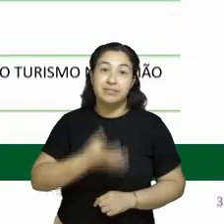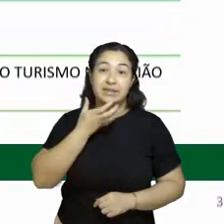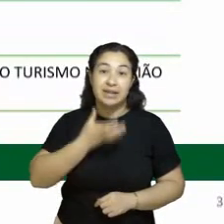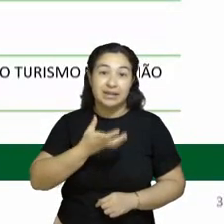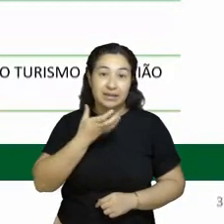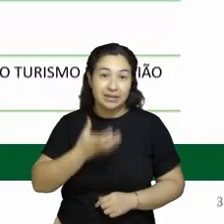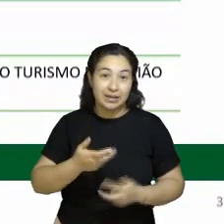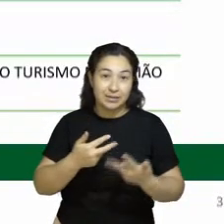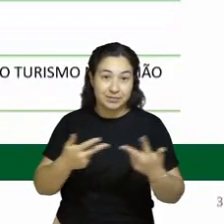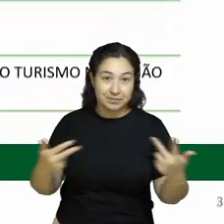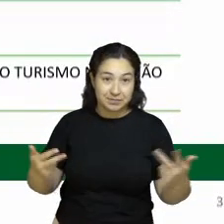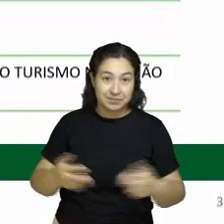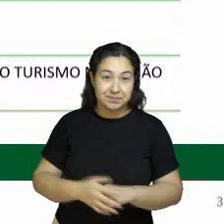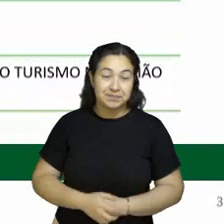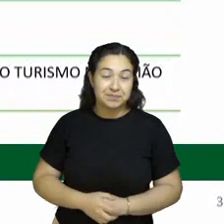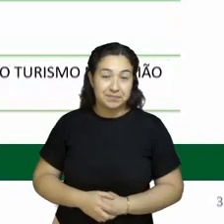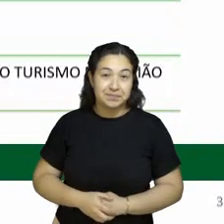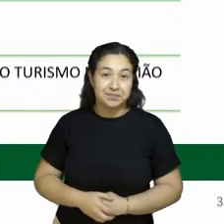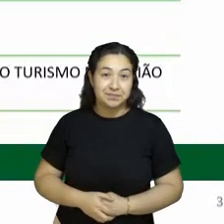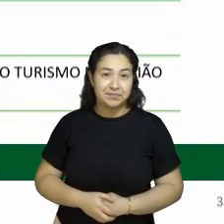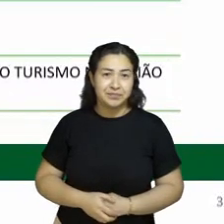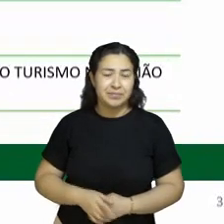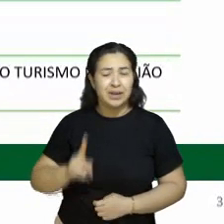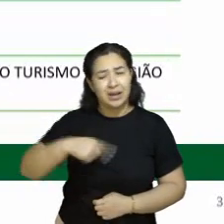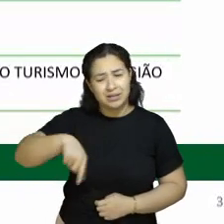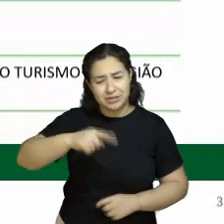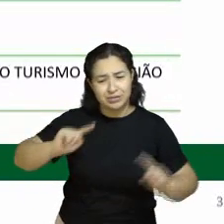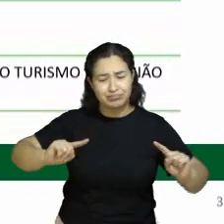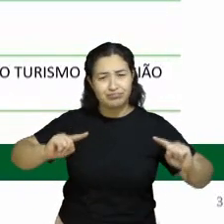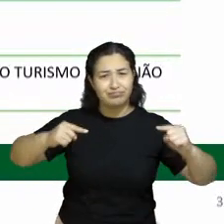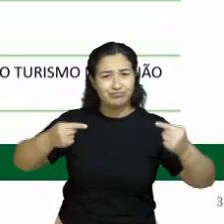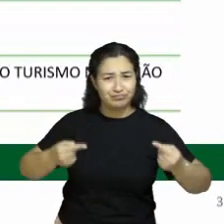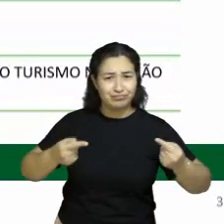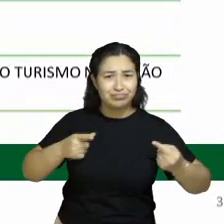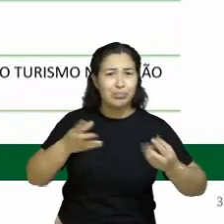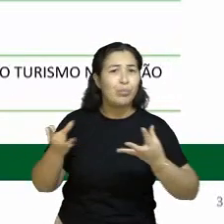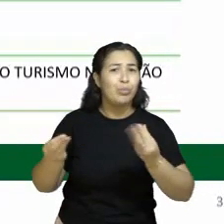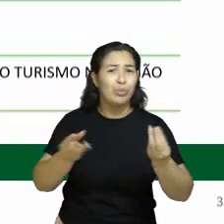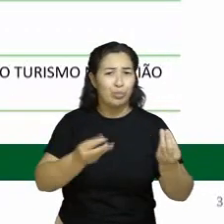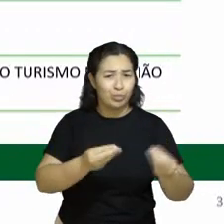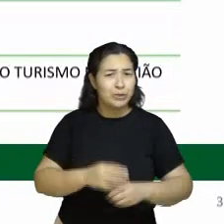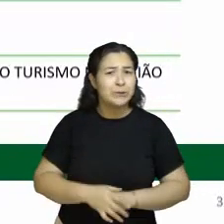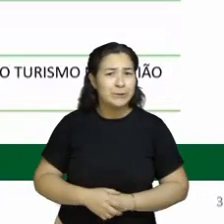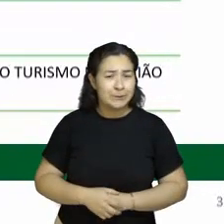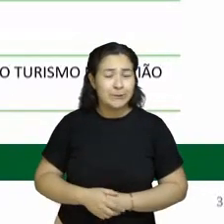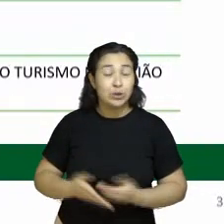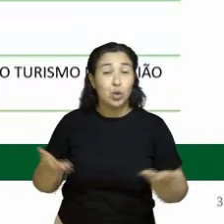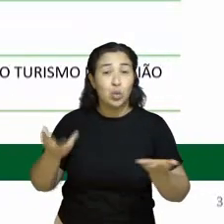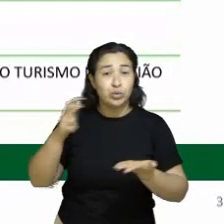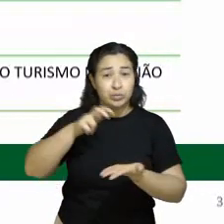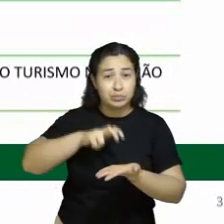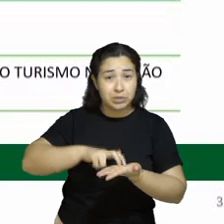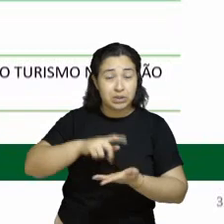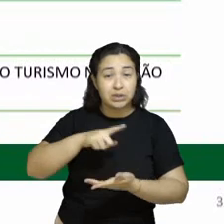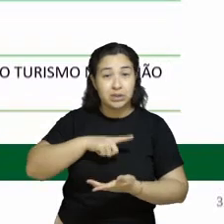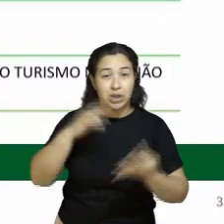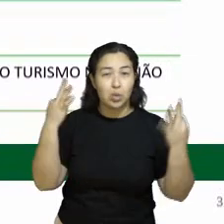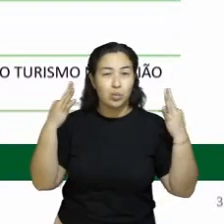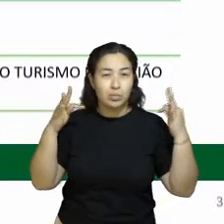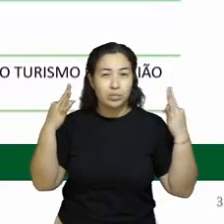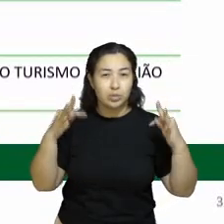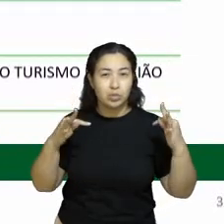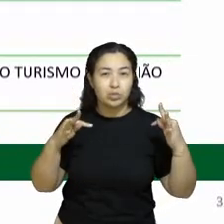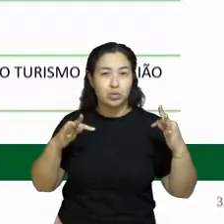Maravilha, e dentre os desafios que a gente tem e traz para os deputados aí, é como foi tratado hoje de manhã na Comissão de Turismo,